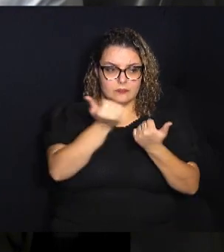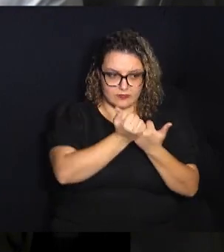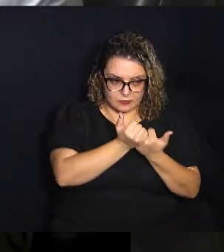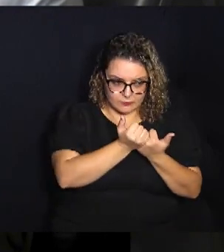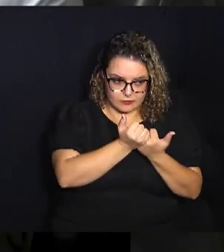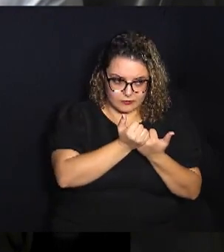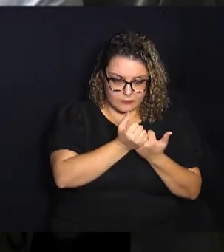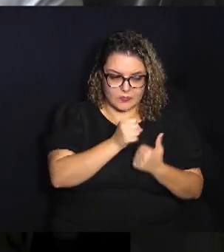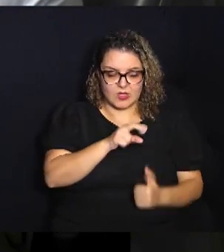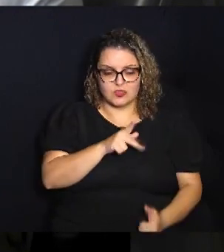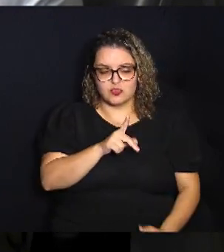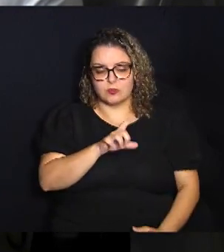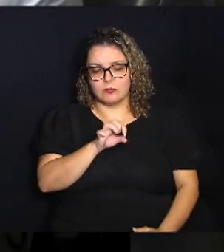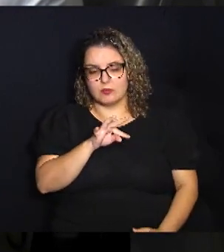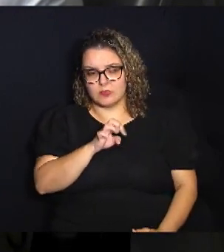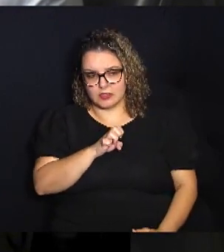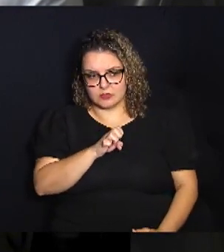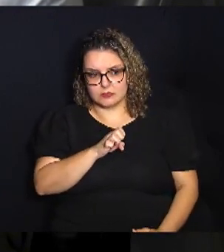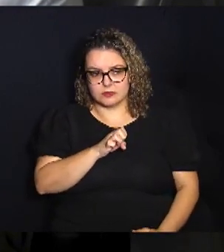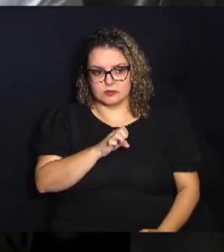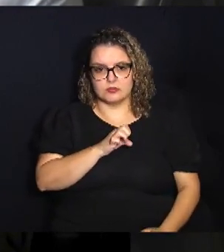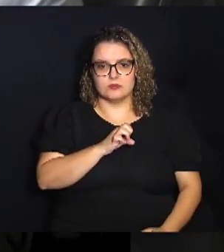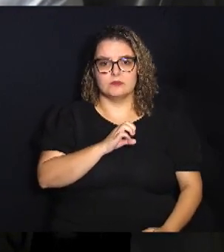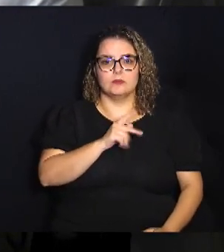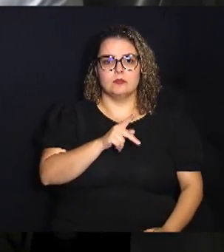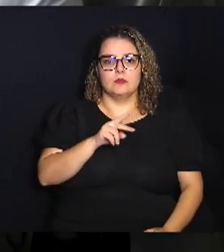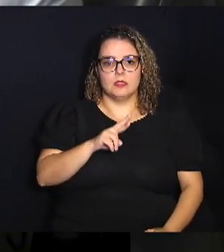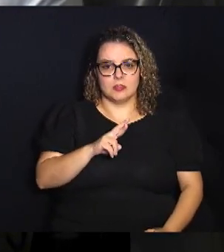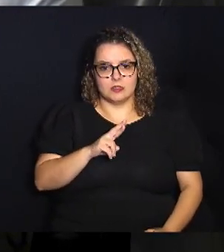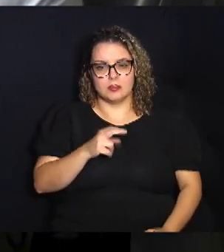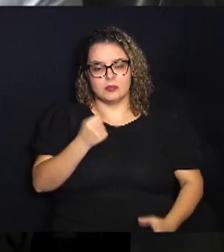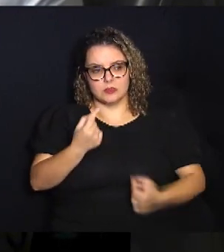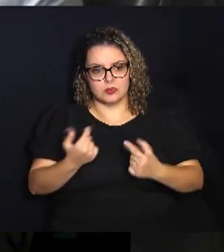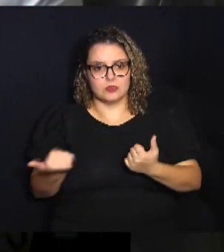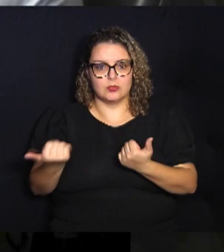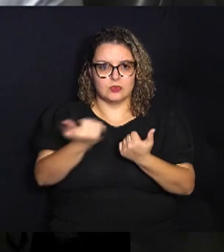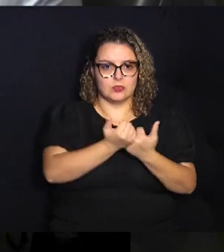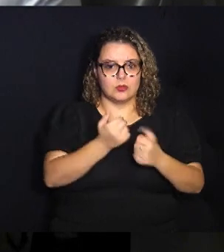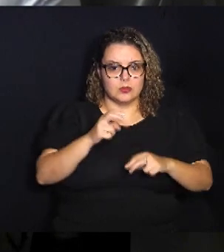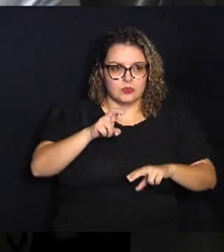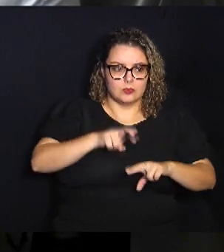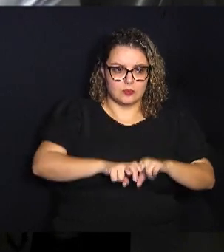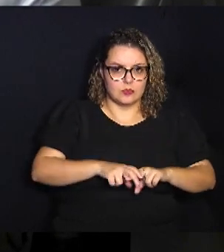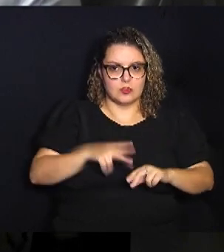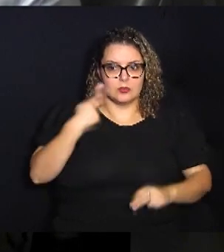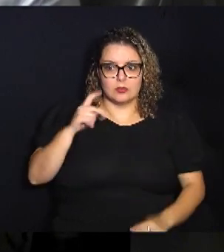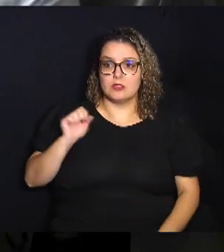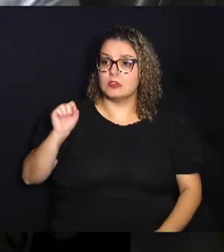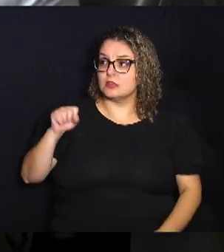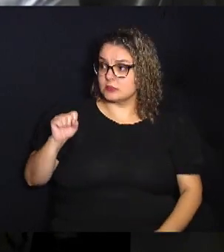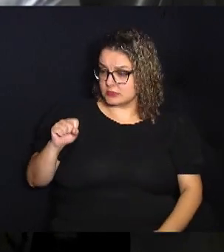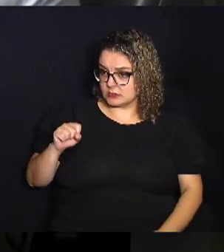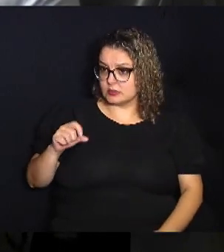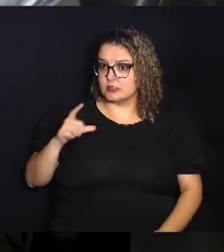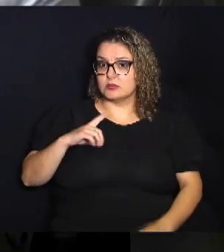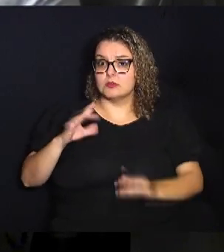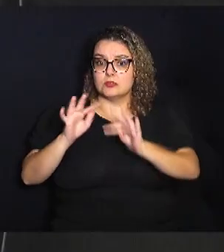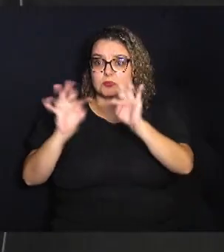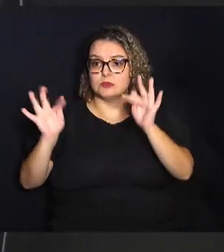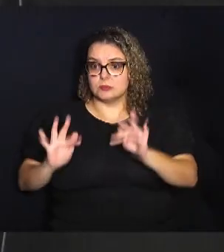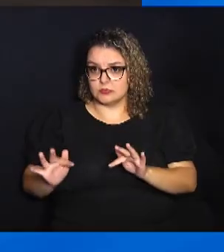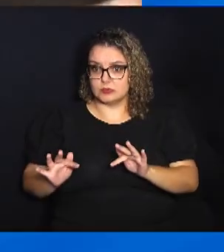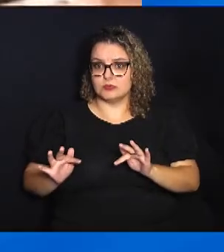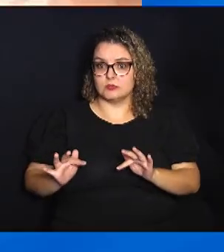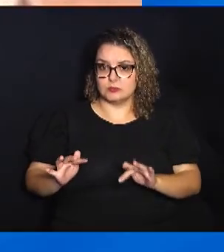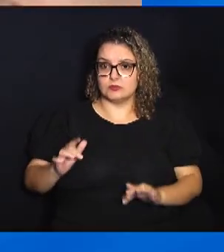tempo, o senhor em alguma vez, em alguma ocasião, assumiu o cargo de vereador? Sim, eu tive a felicidade, o qual carrego